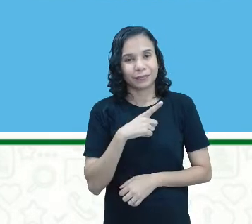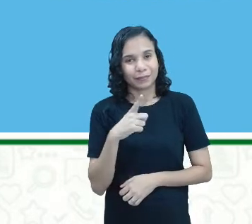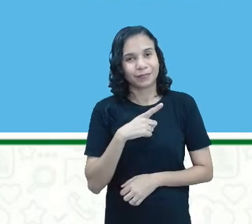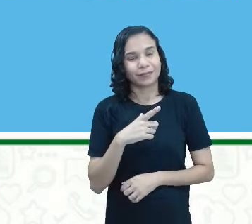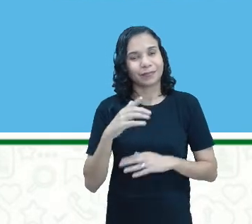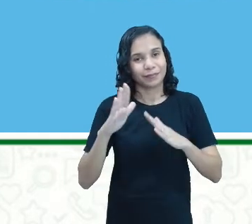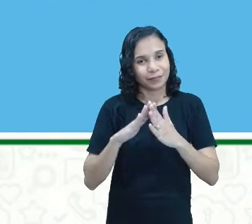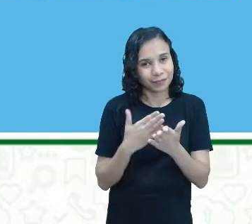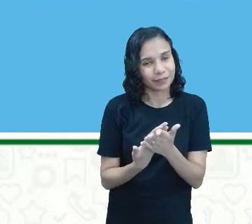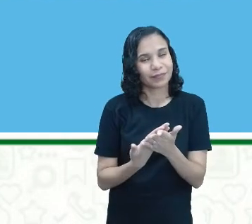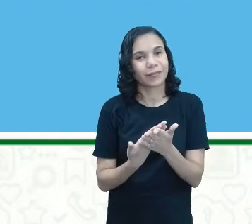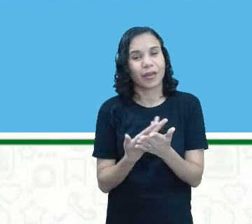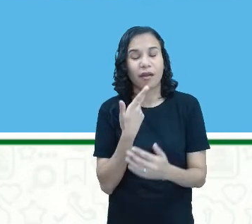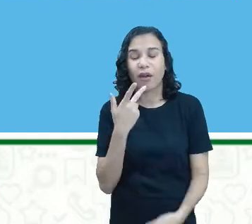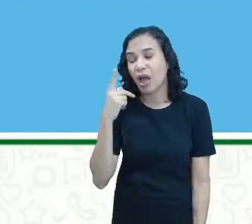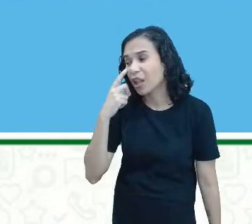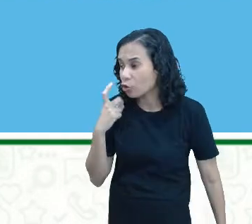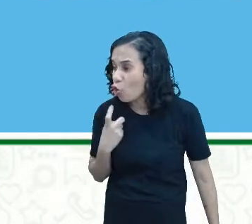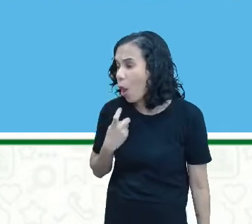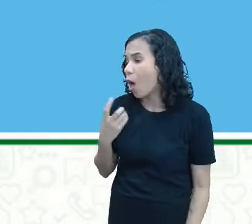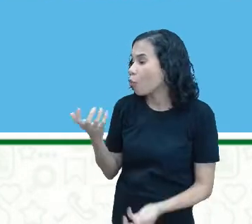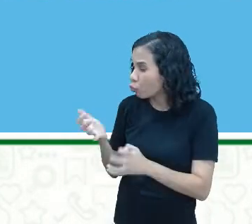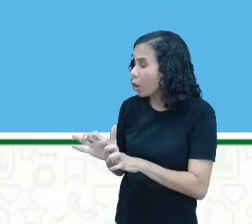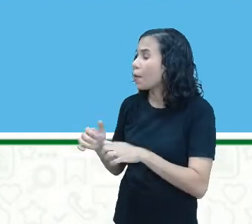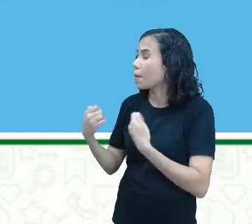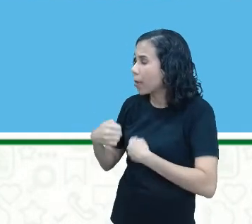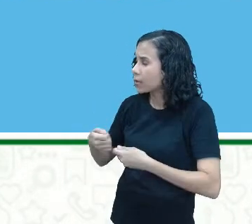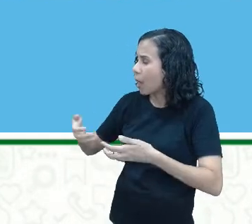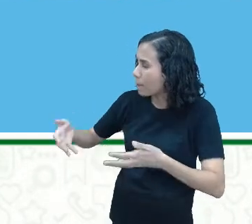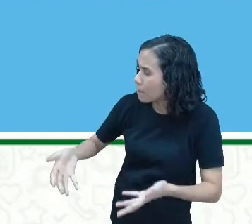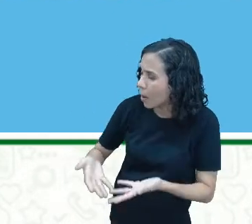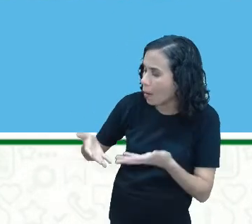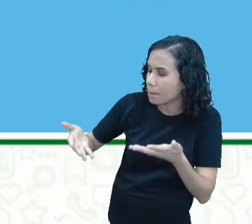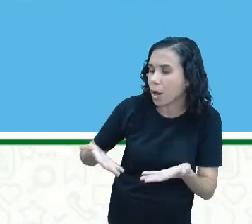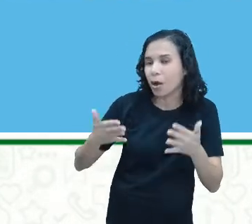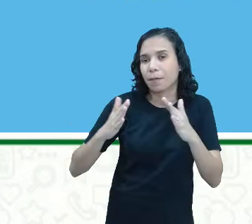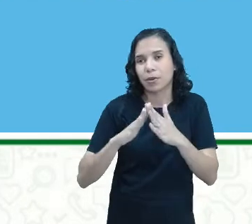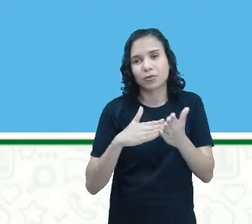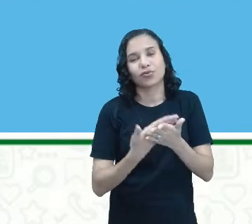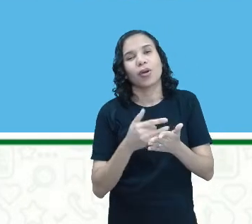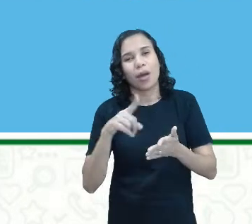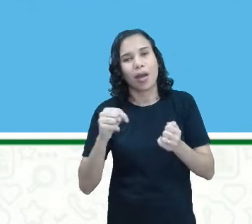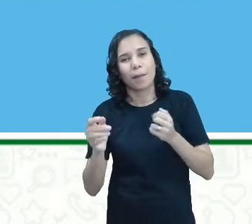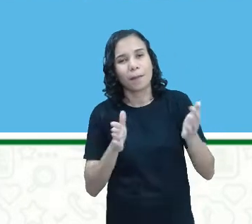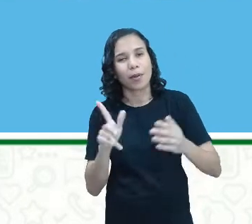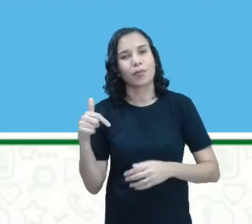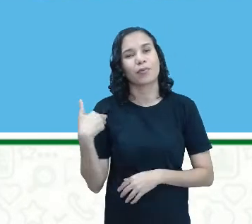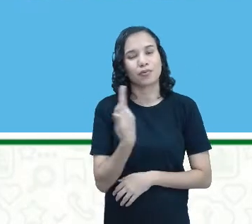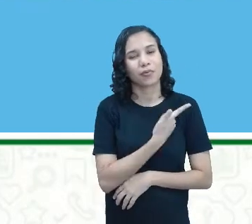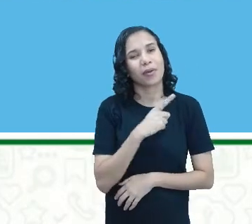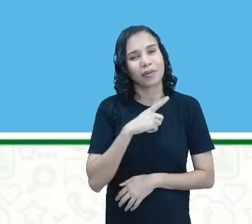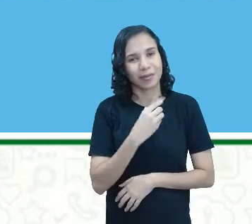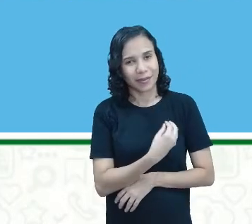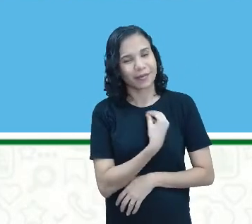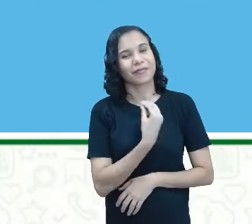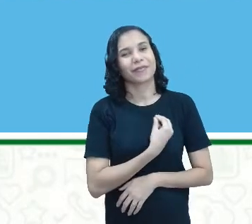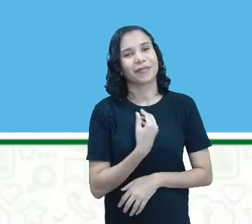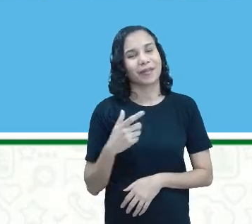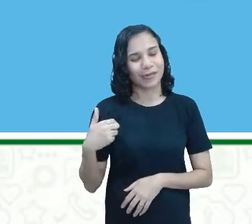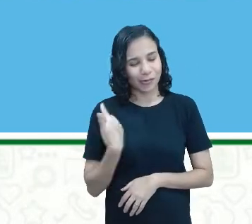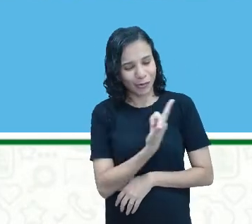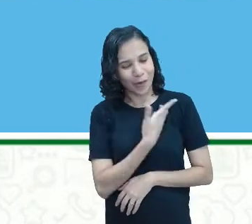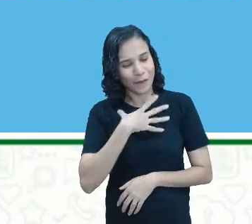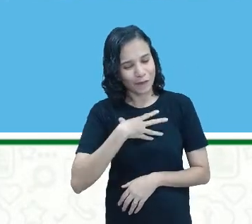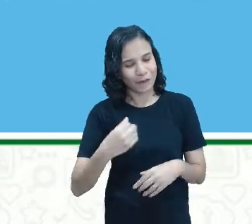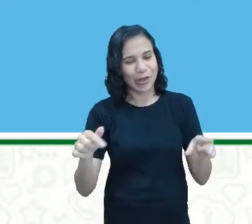para a escola, mesmo que fique chorando, sabemos que temos que levar. Então, é aquela fase que todos nós passamos e nossos